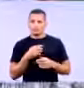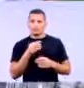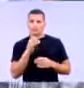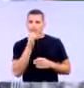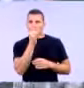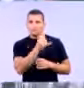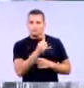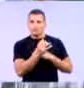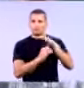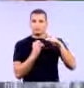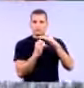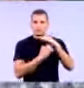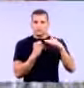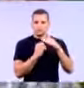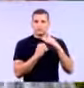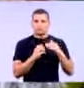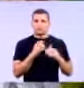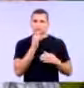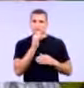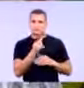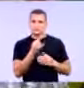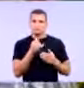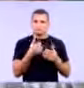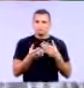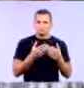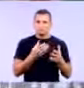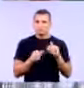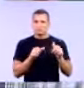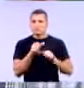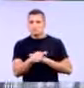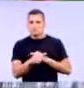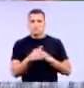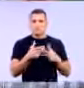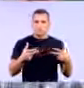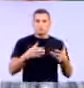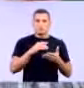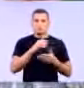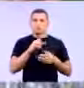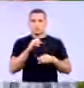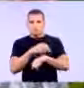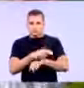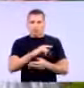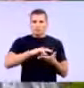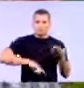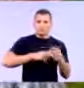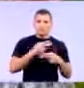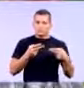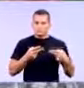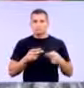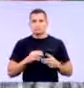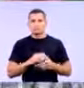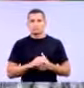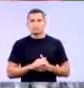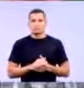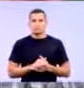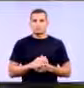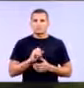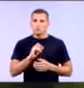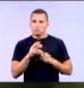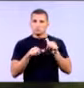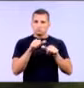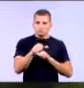empresa, no caso, alguma alteração na cláusula do contrato ou alguma coisa desse tipo de